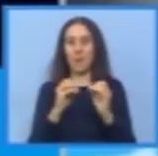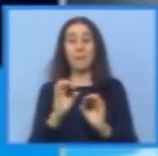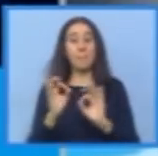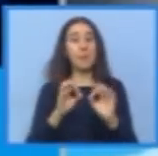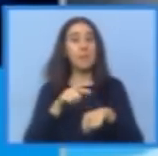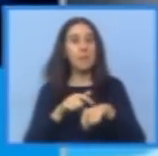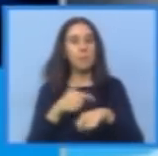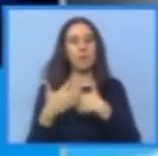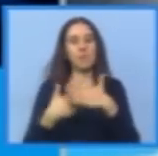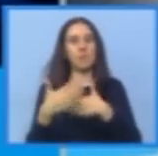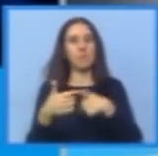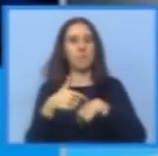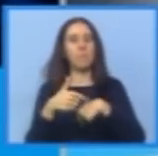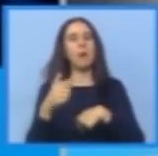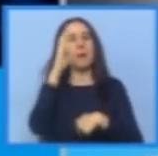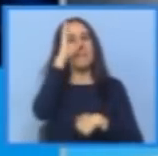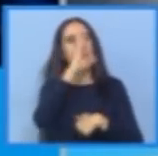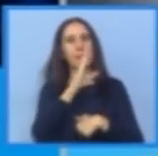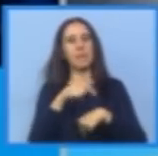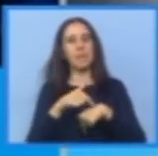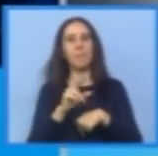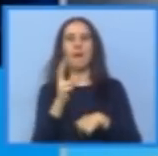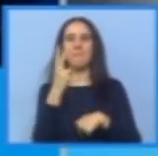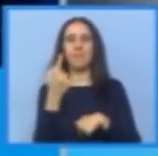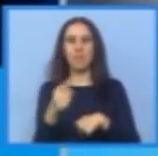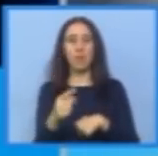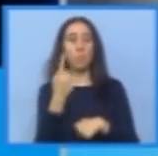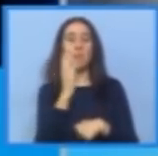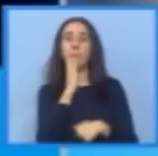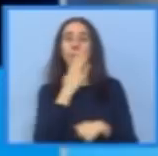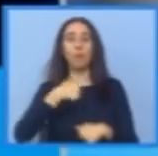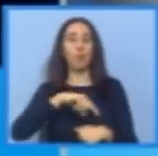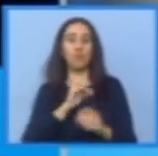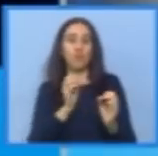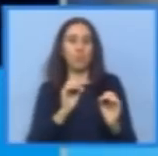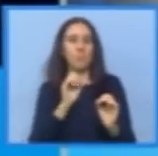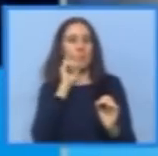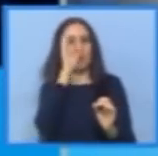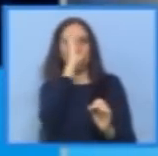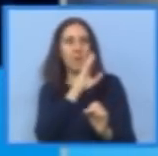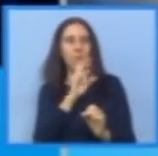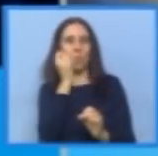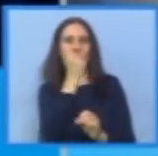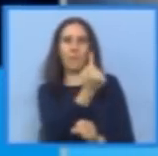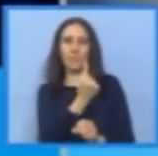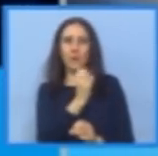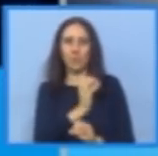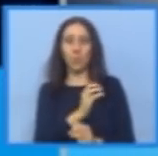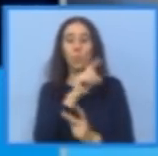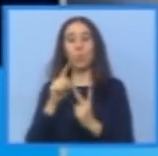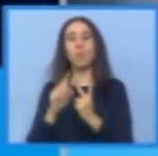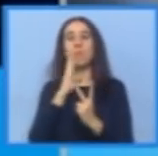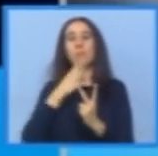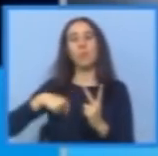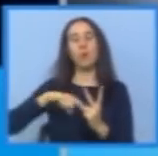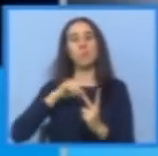ativo, mas é um tempo em que sabemos que há duas partes. Uma que não depende de nós e que está garantida, Ele vem mesmo. Outra que depende de nós e que